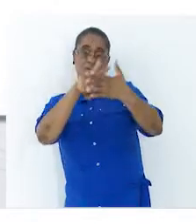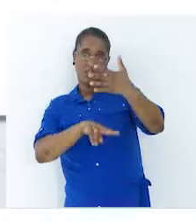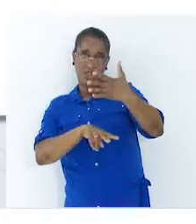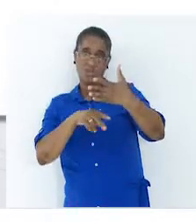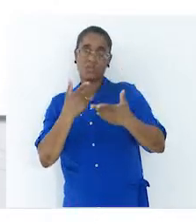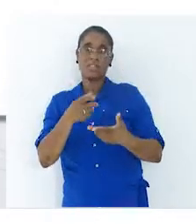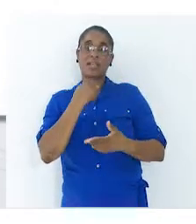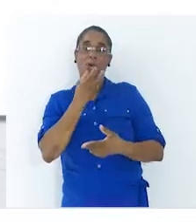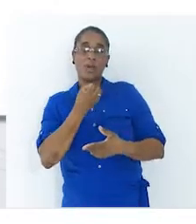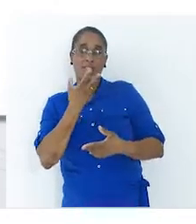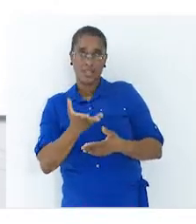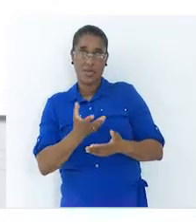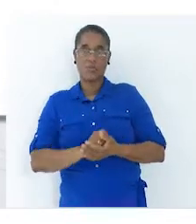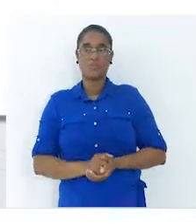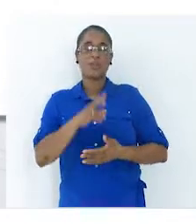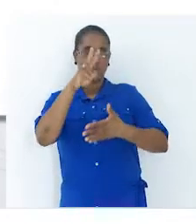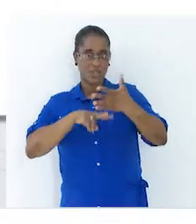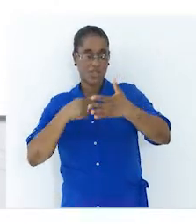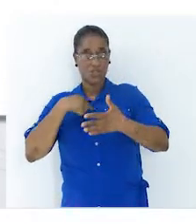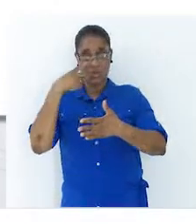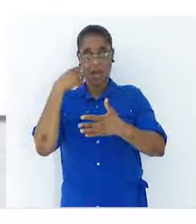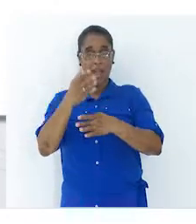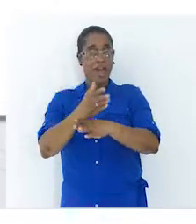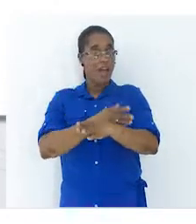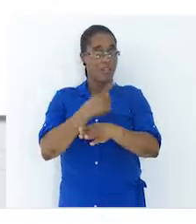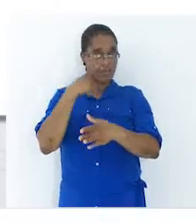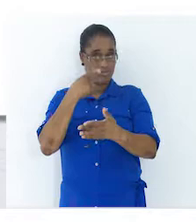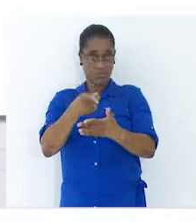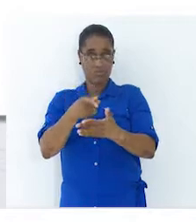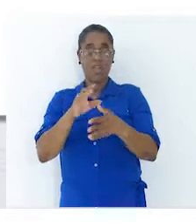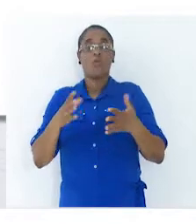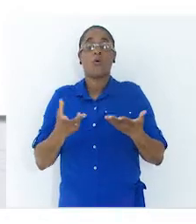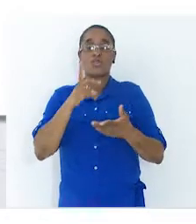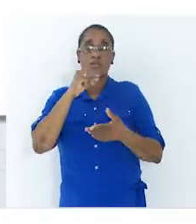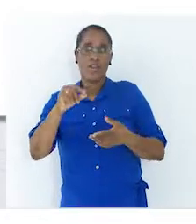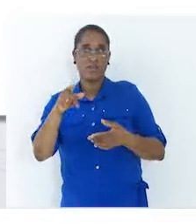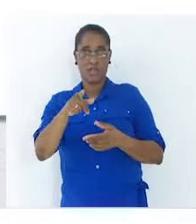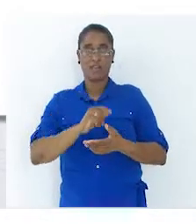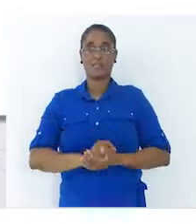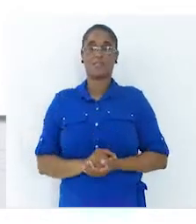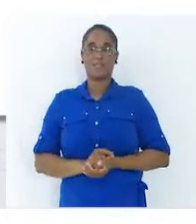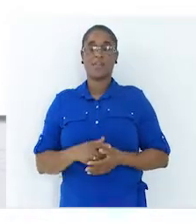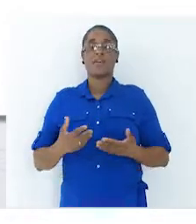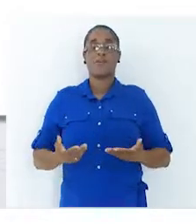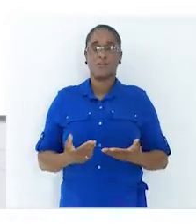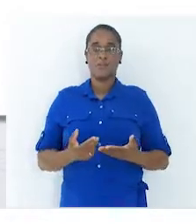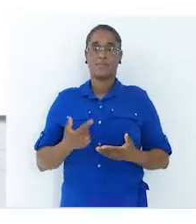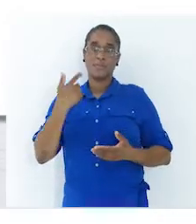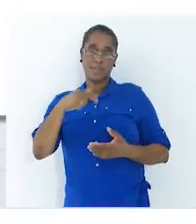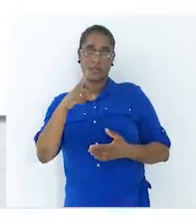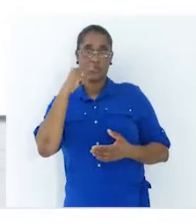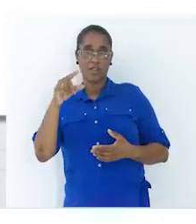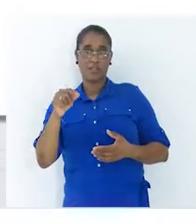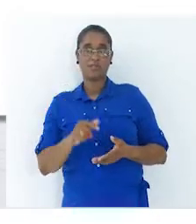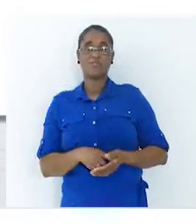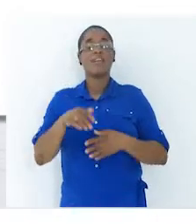de argumentação. É o texto que eu vos mostrei, quais são os verbos lá. Vamos! Então, temos os verbos